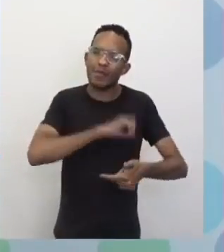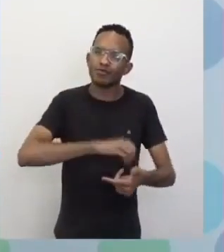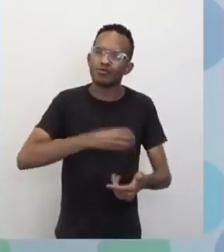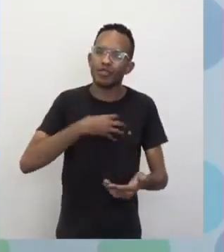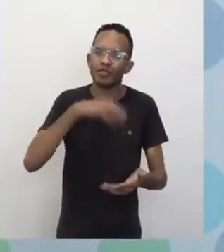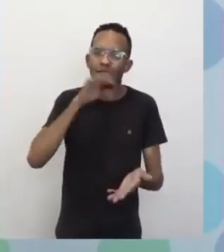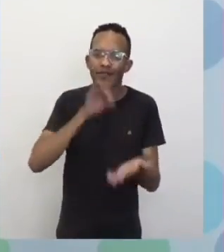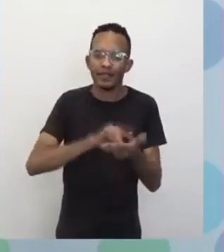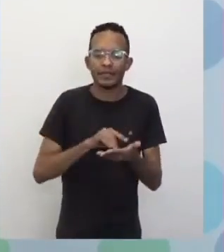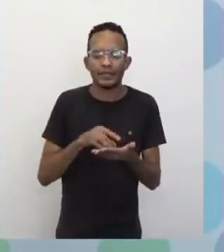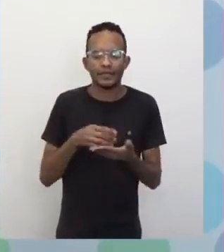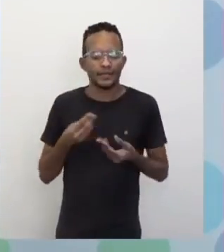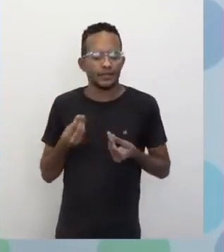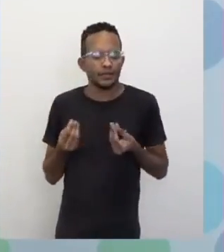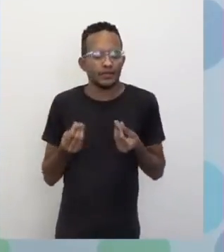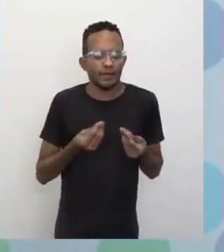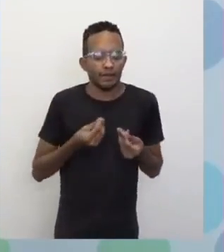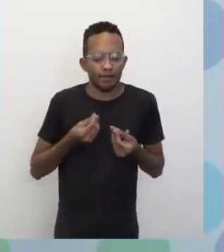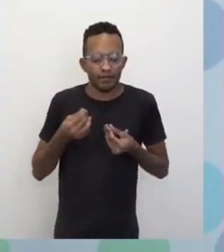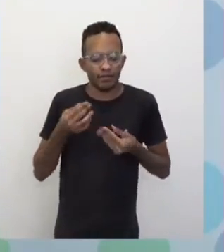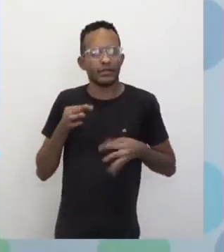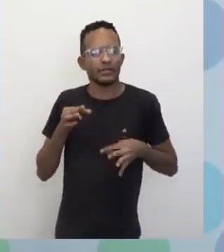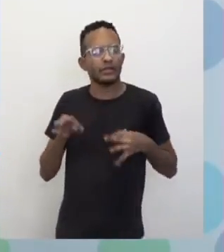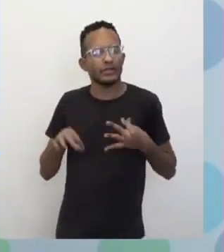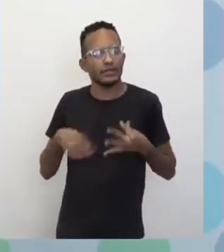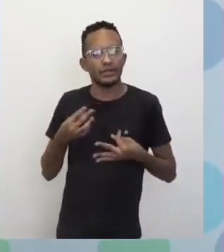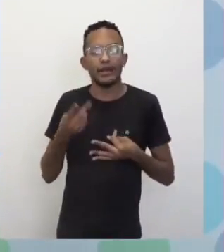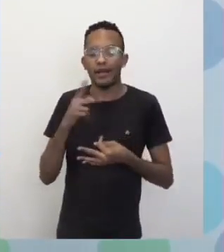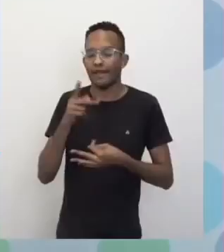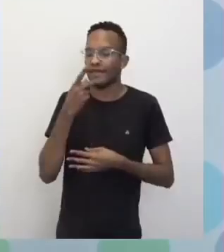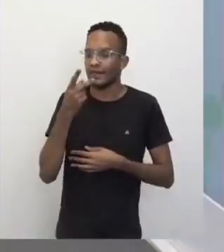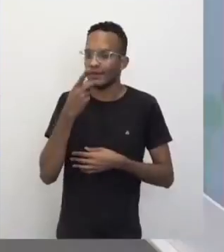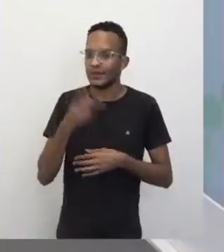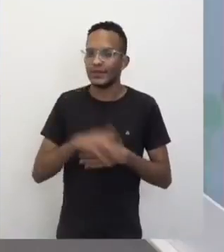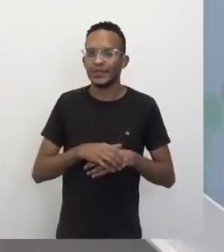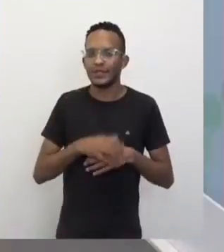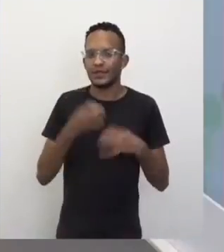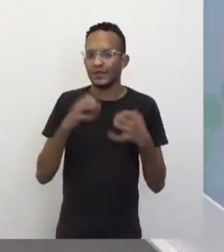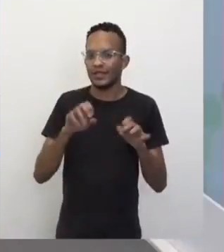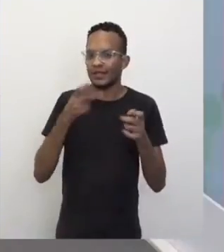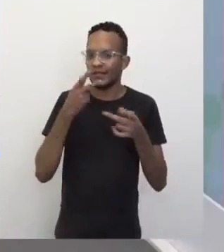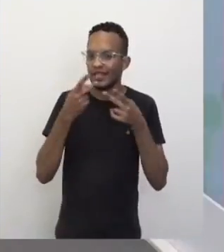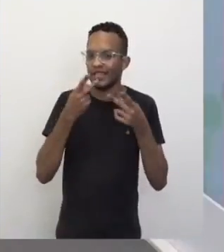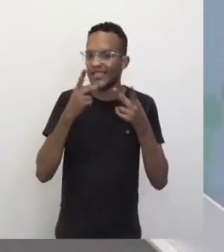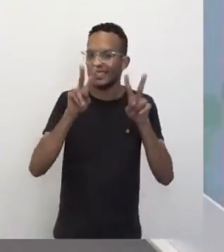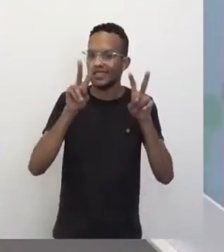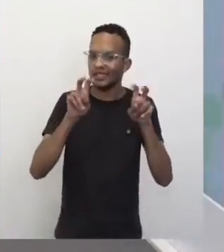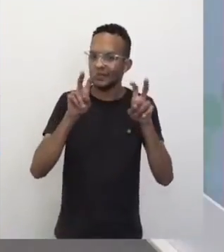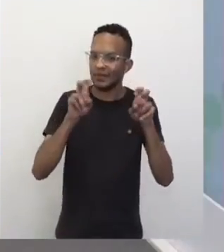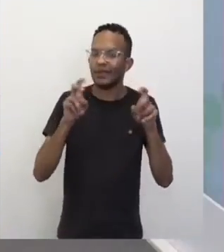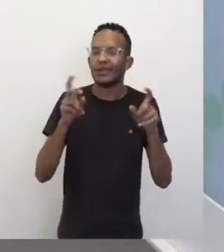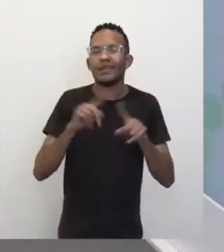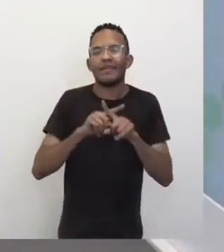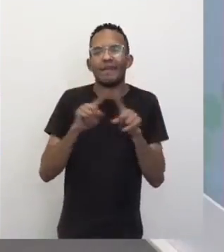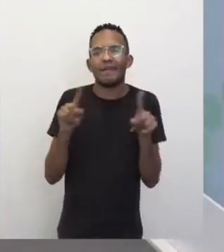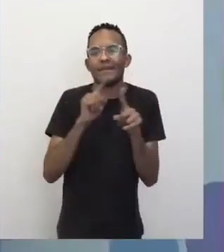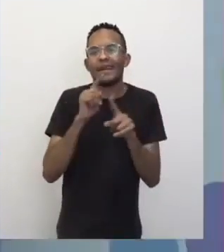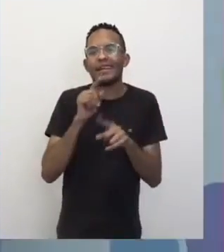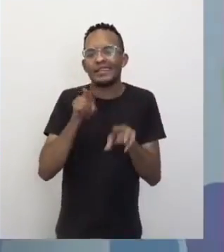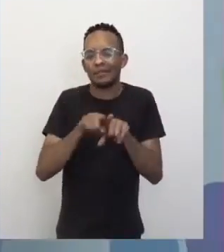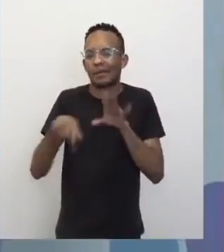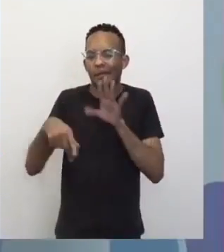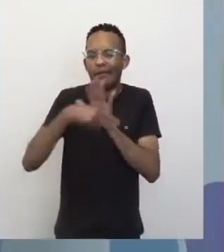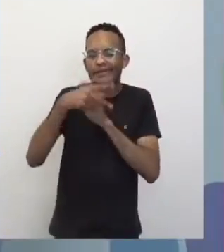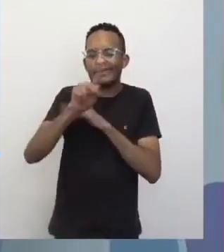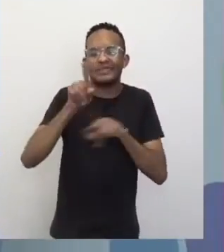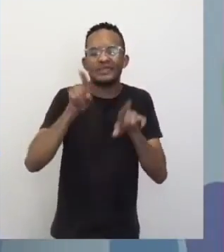real, sensual. Olha, sensual. Ela aprofundou aqui, né? Eu não quero falar sobre isso, porque senão... Mas tem um pouquinho disso aí. Olha